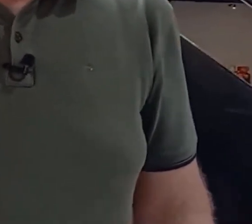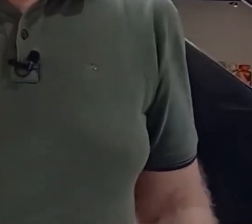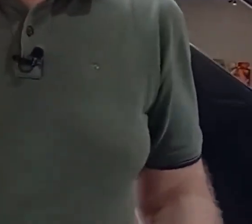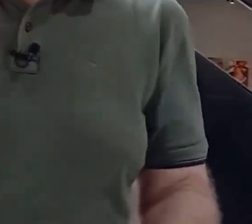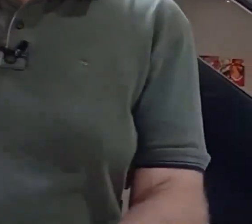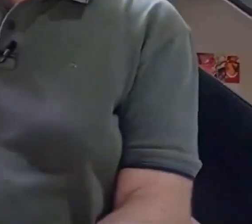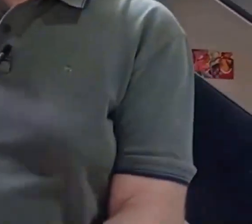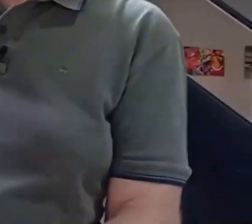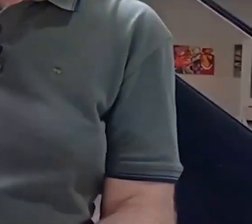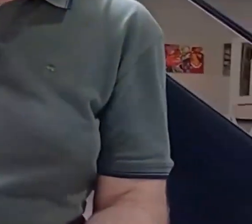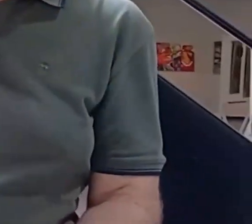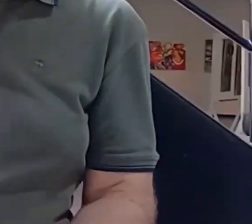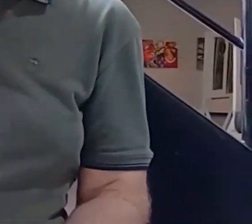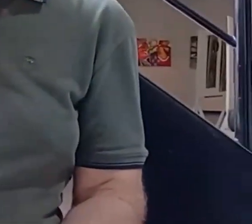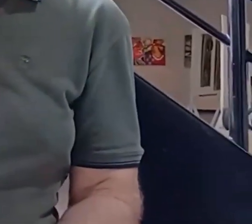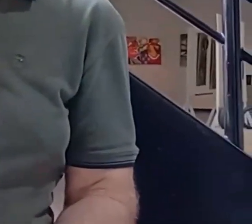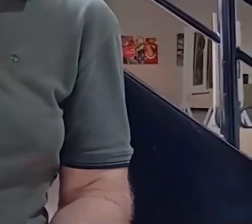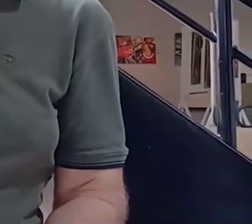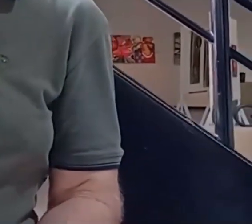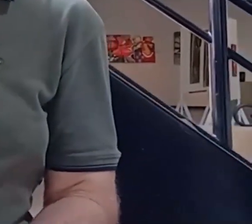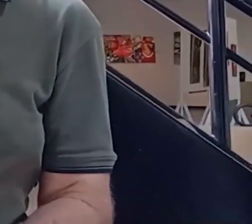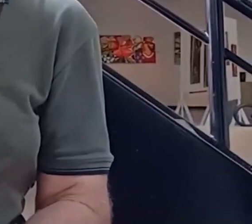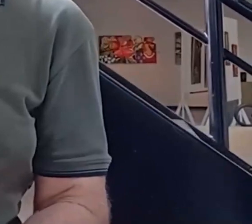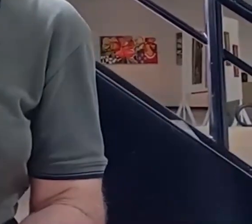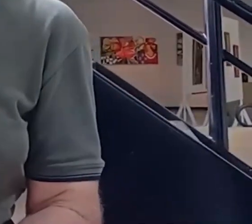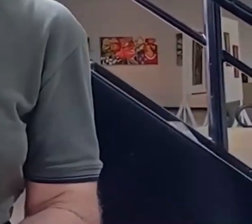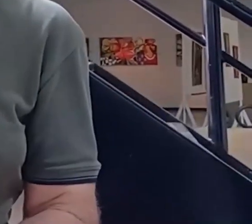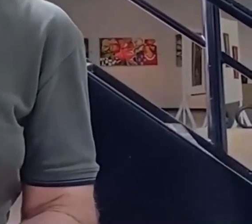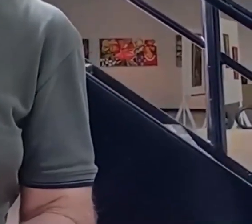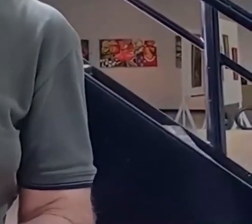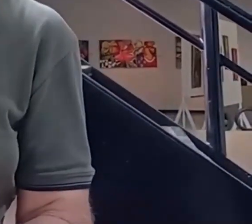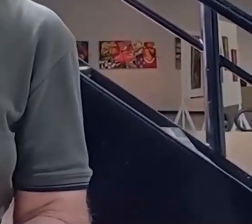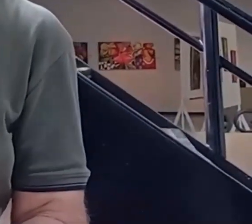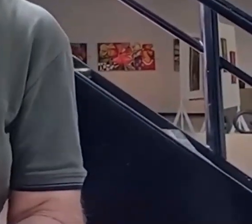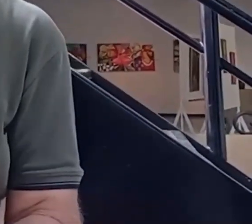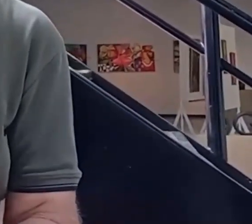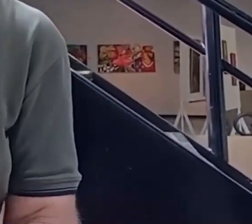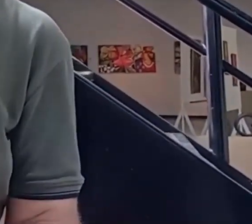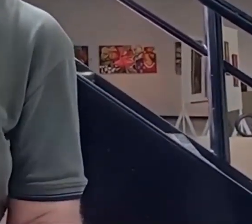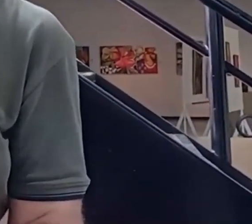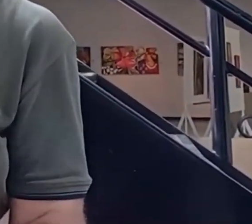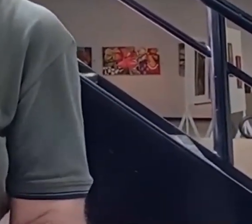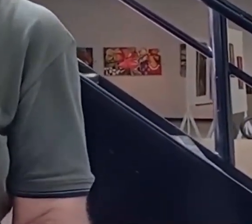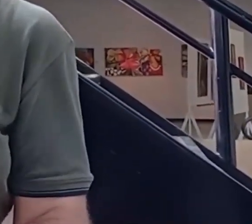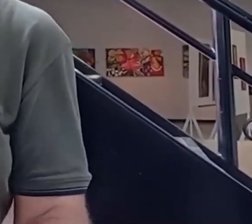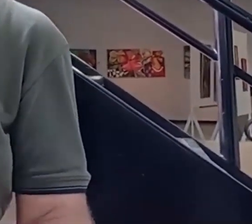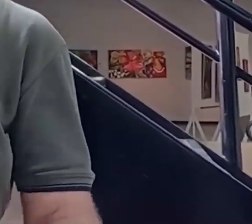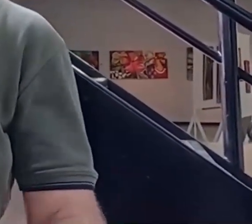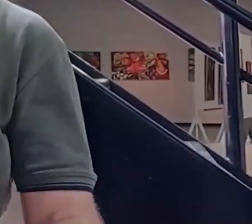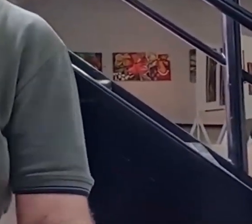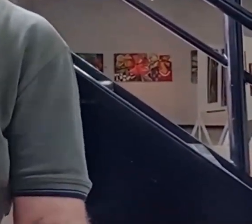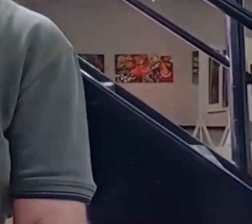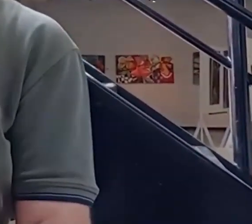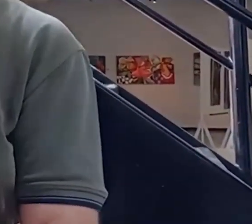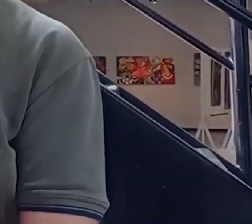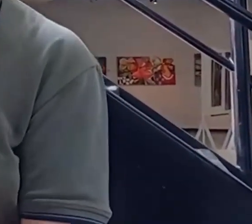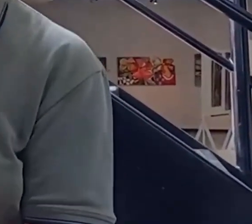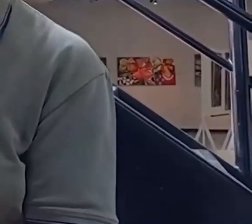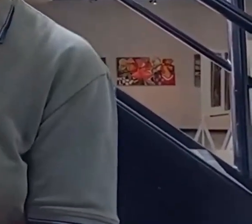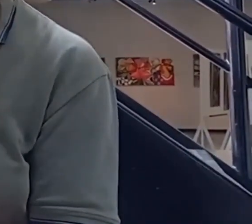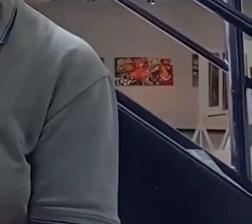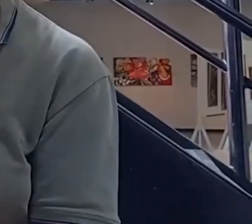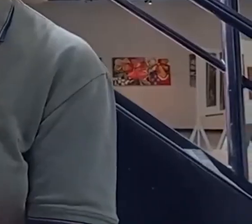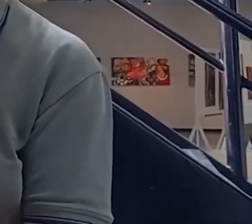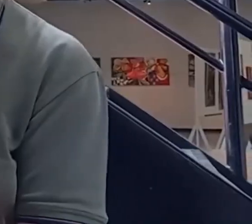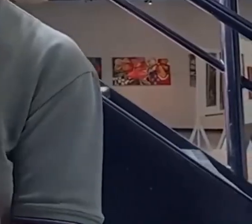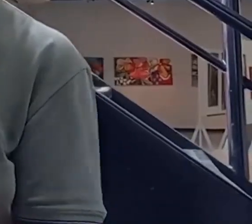que é um objeto esticado aqui, é um tecido esticado nesse bastidor aqui de madeira. Isso aqui é